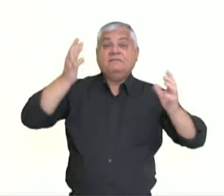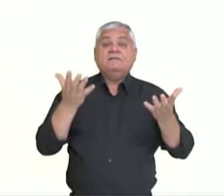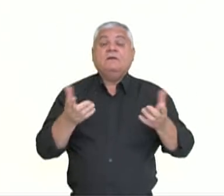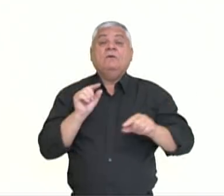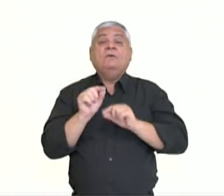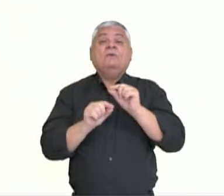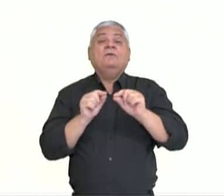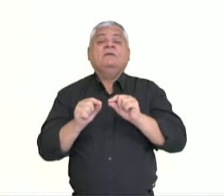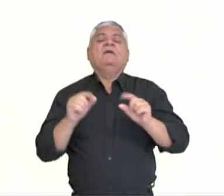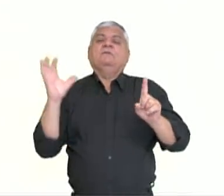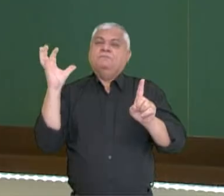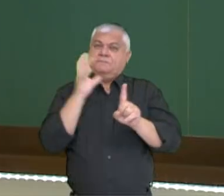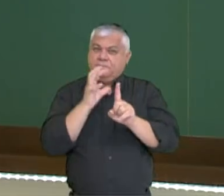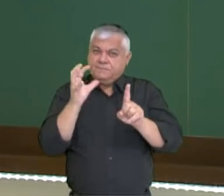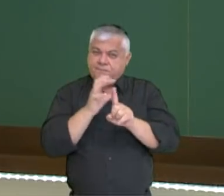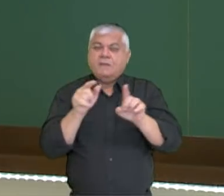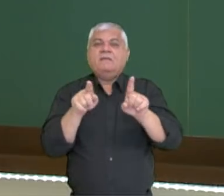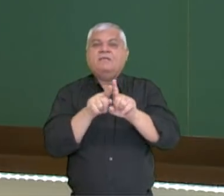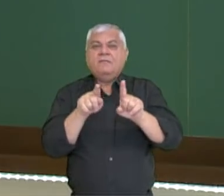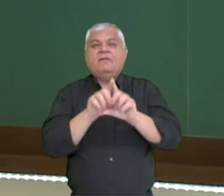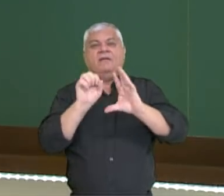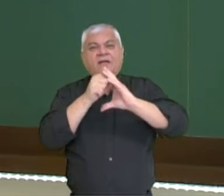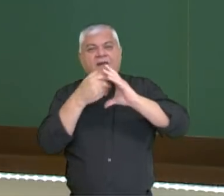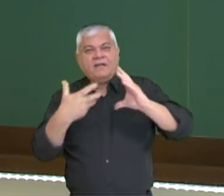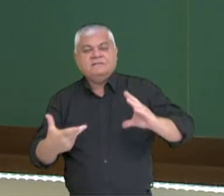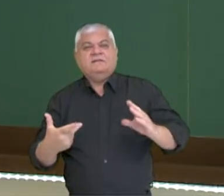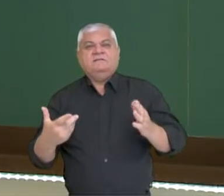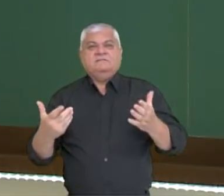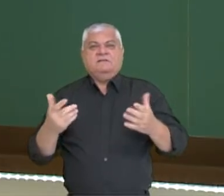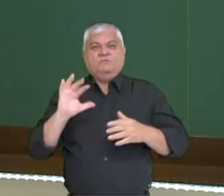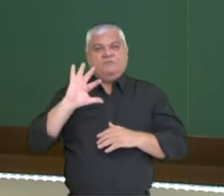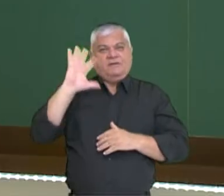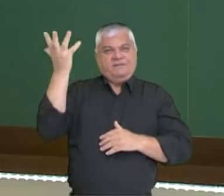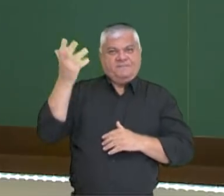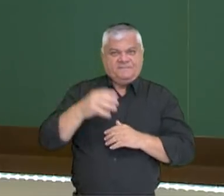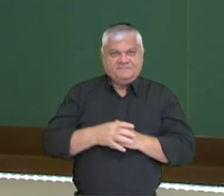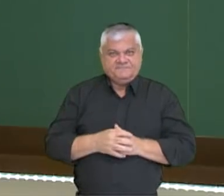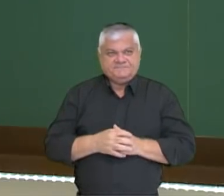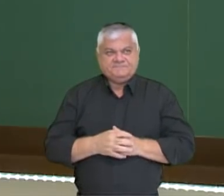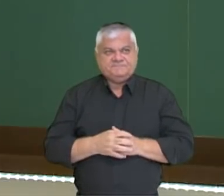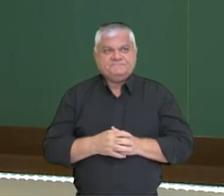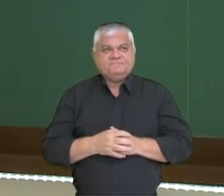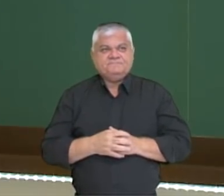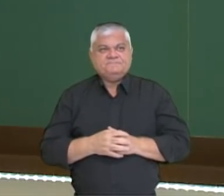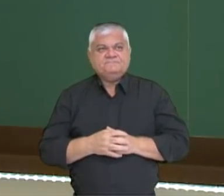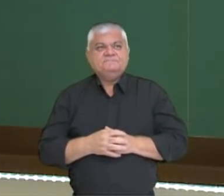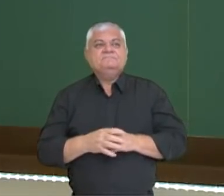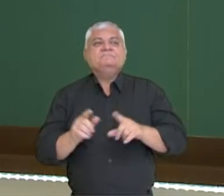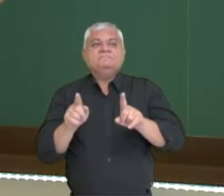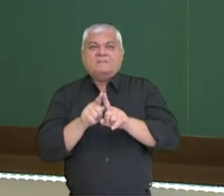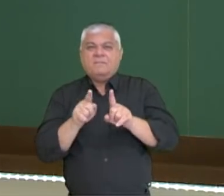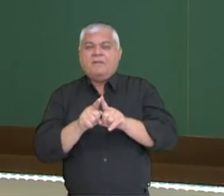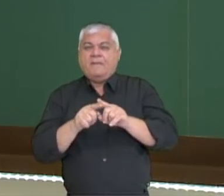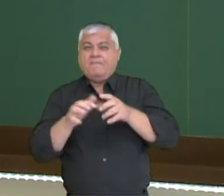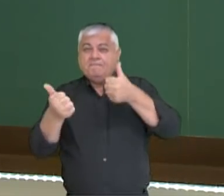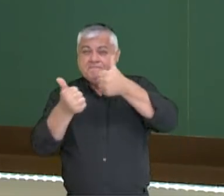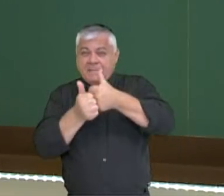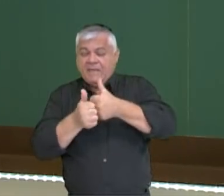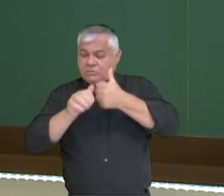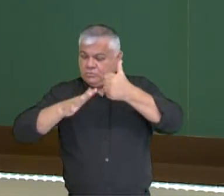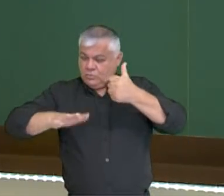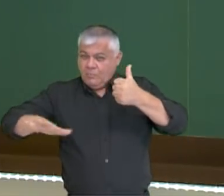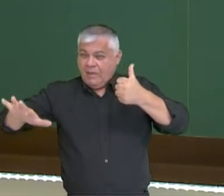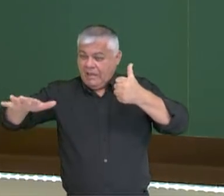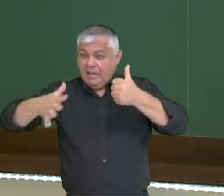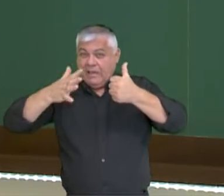interfere diretamente na característica do clima ali. Pouca variação de temperatura ali mais próximo do mar